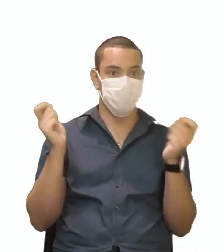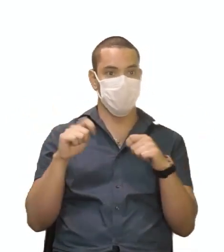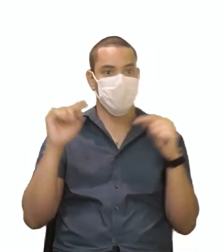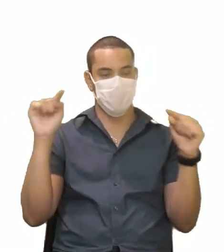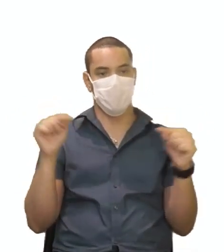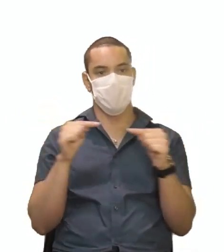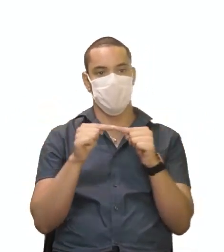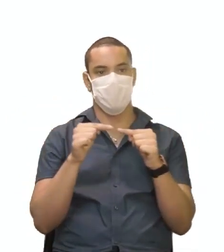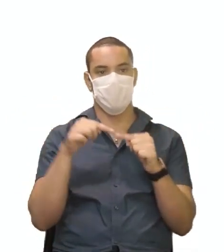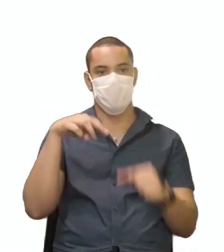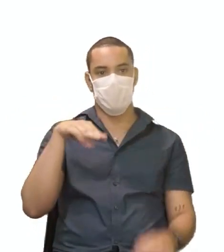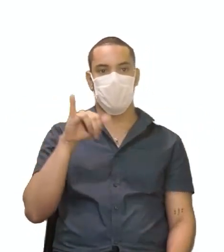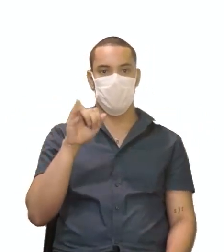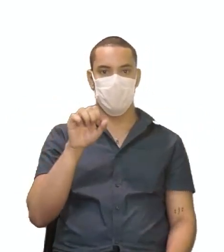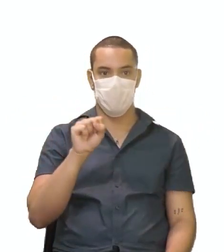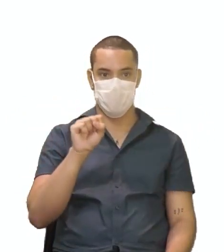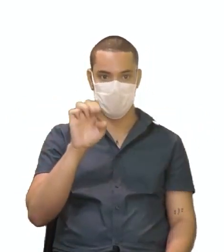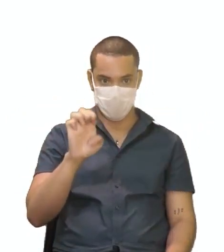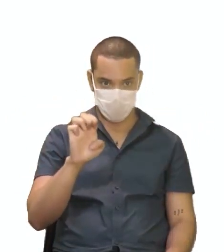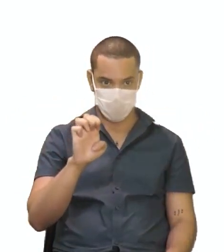meiose uma importância